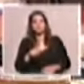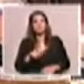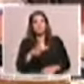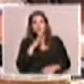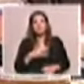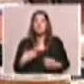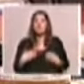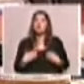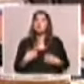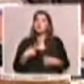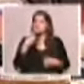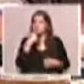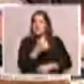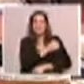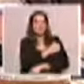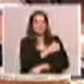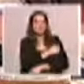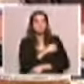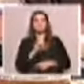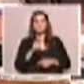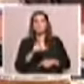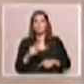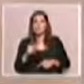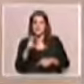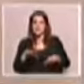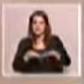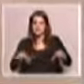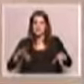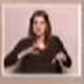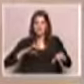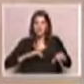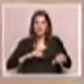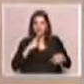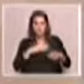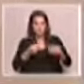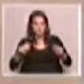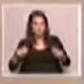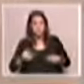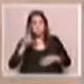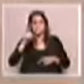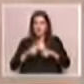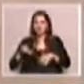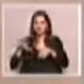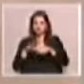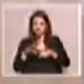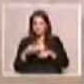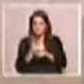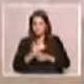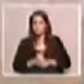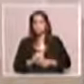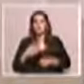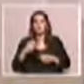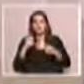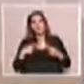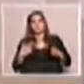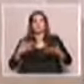gostavam de ter a casa com a tábua de queijo, dos enchidos, para chegar a casa e relaxar. Que é o eu estou em casa, tenho direito a coisas